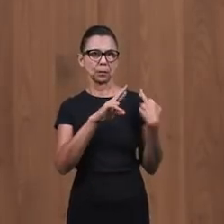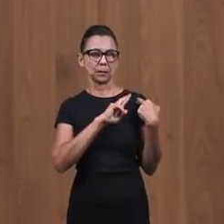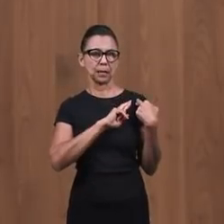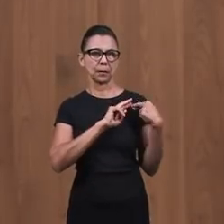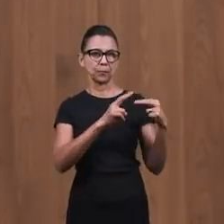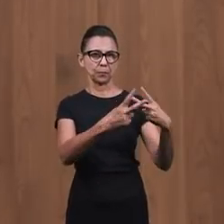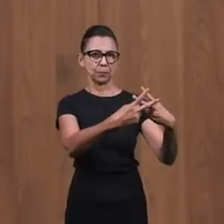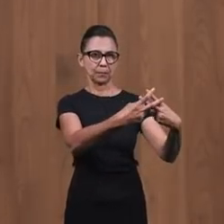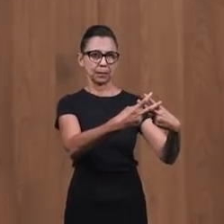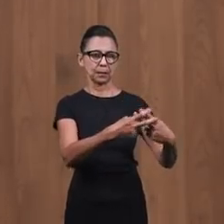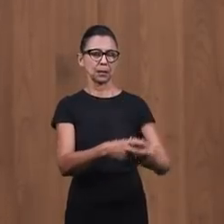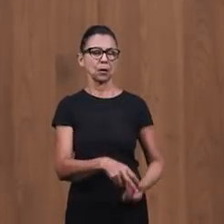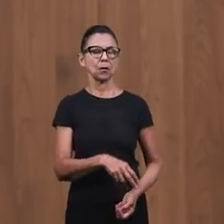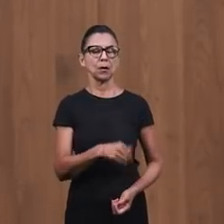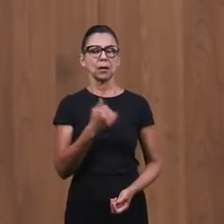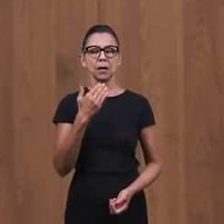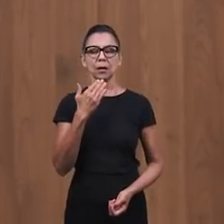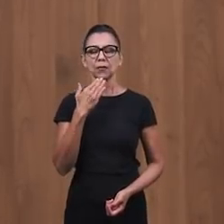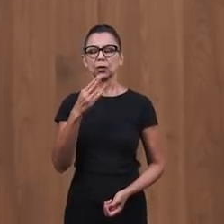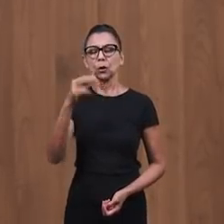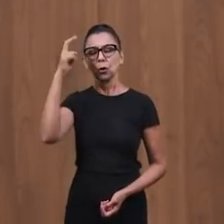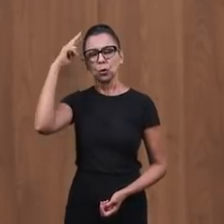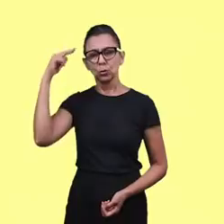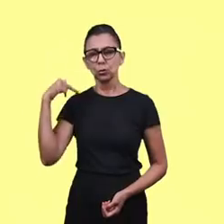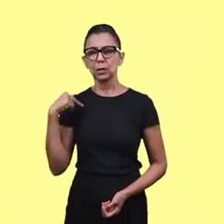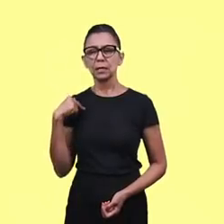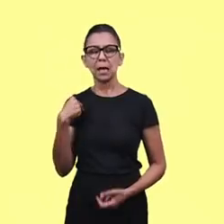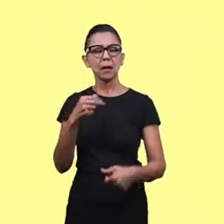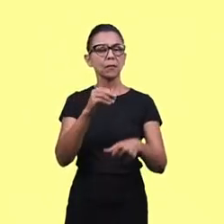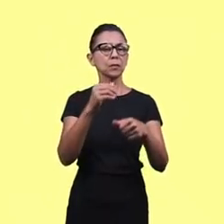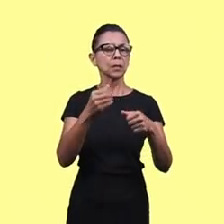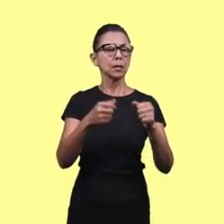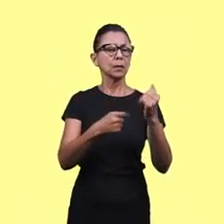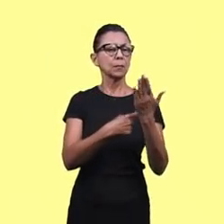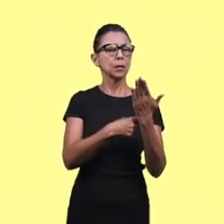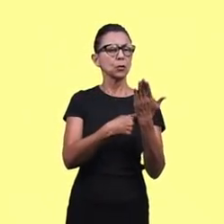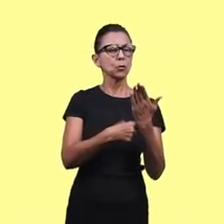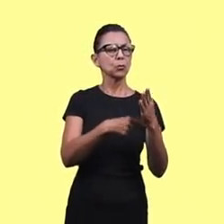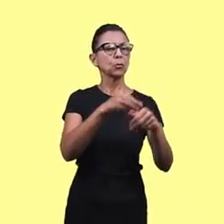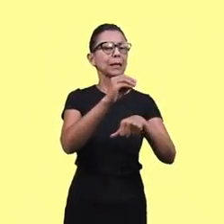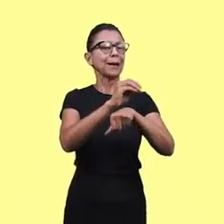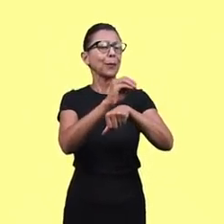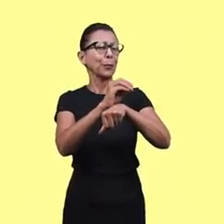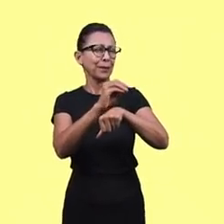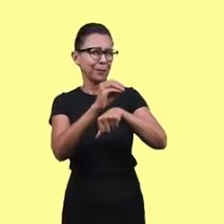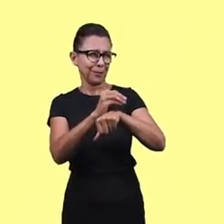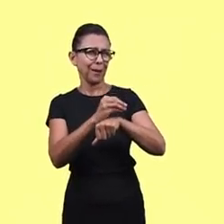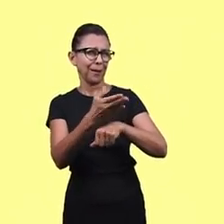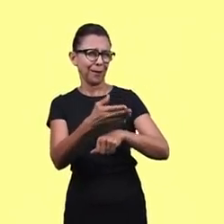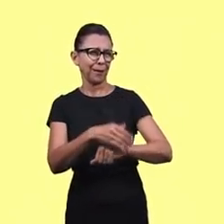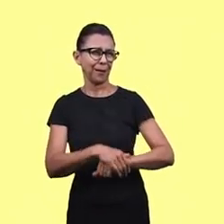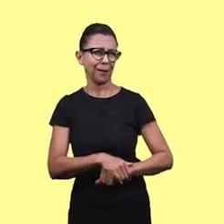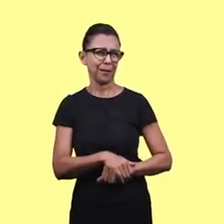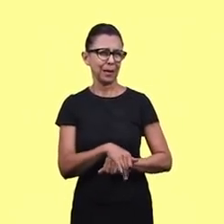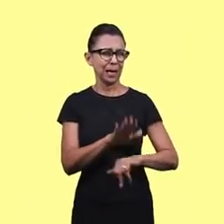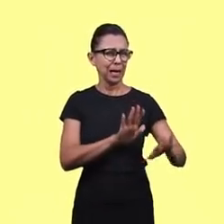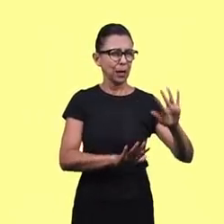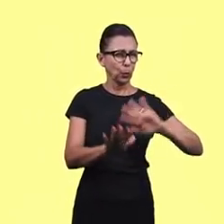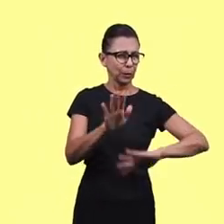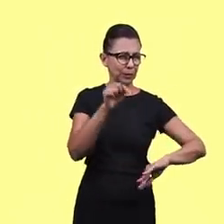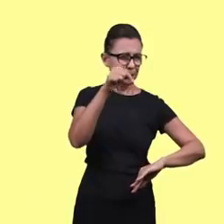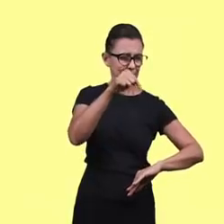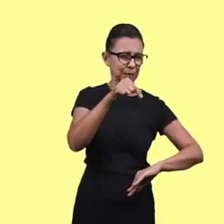prisão. José, então, começou ali a tomar conta, a ser uma pessoa que